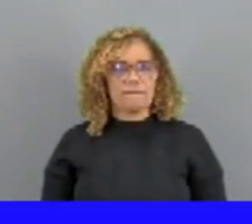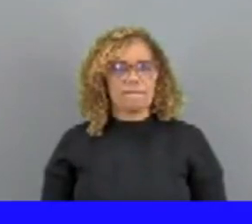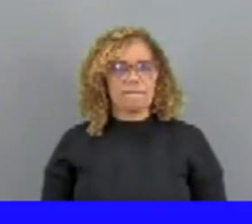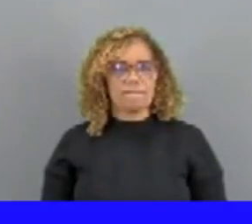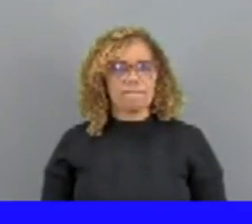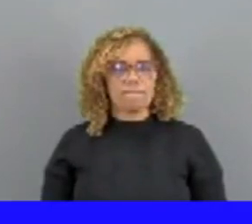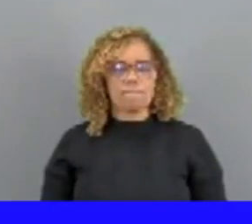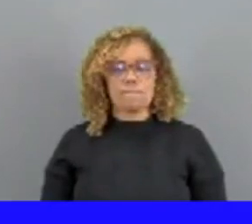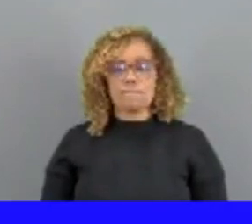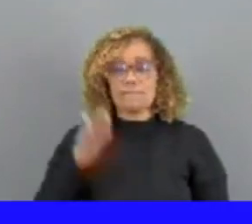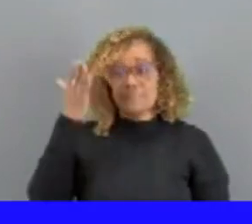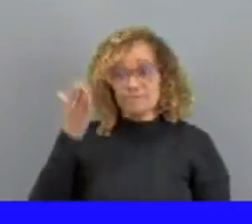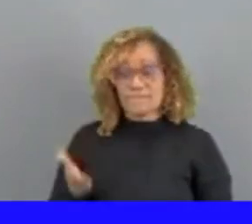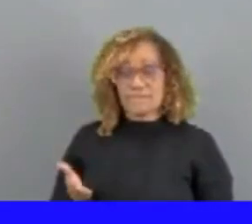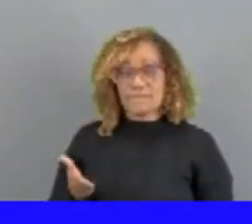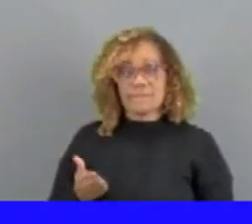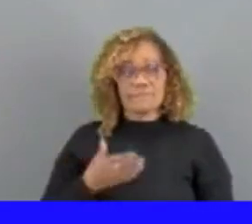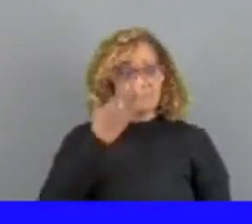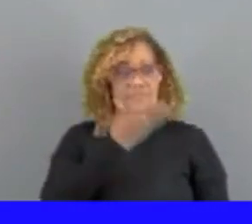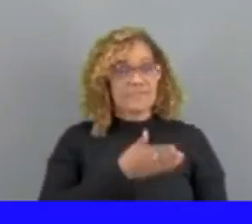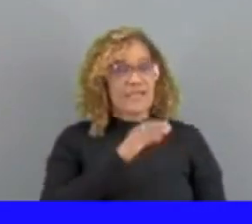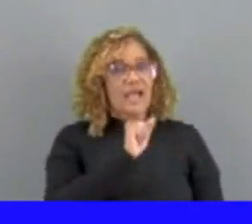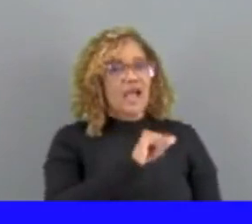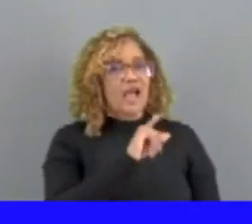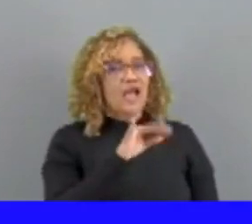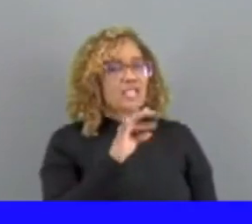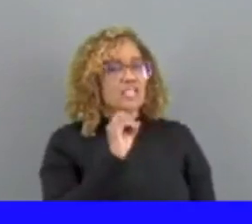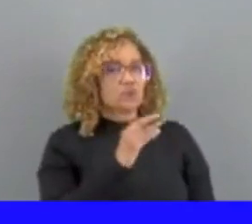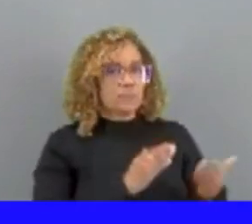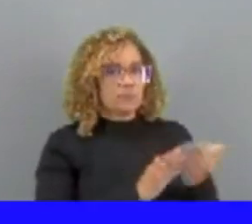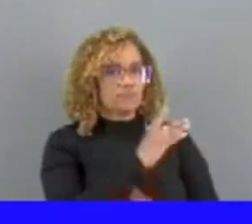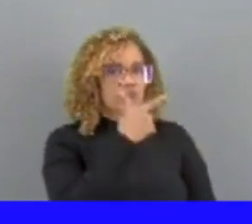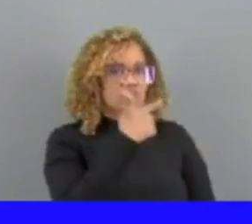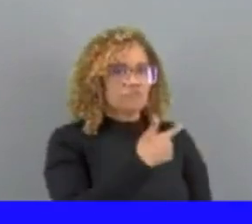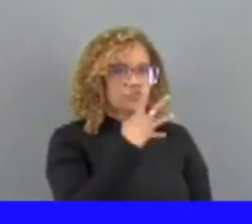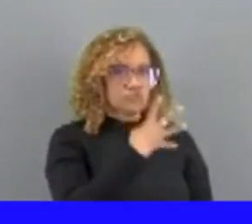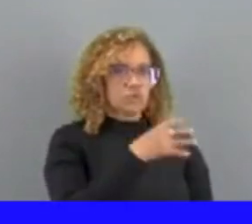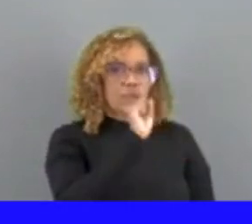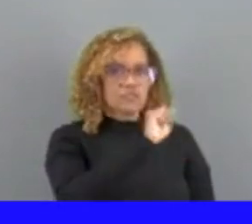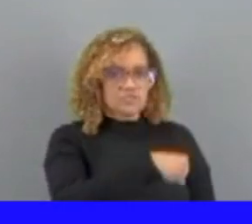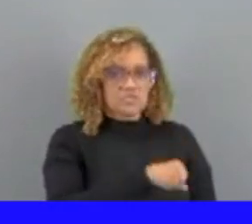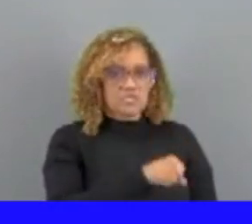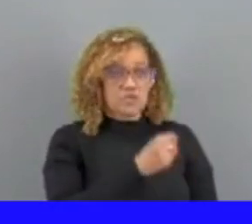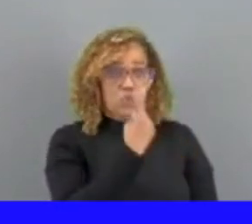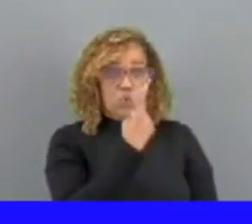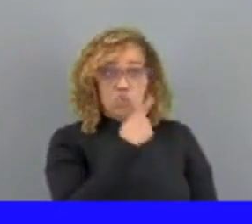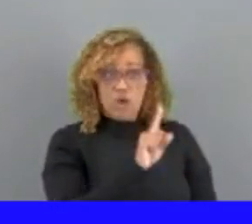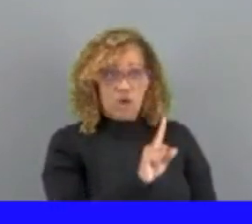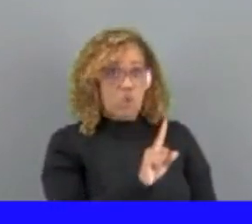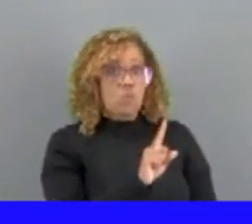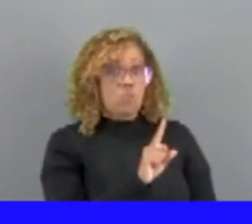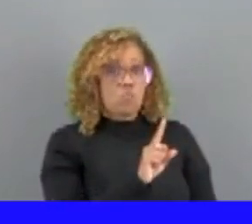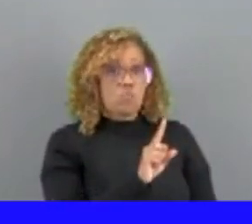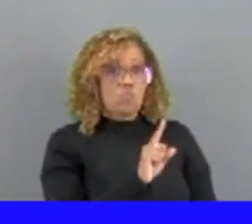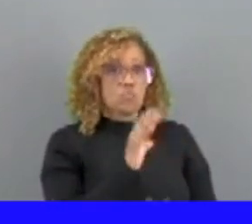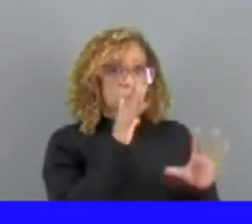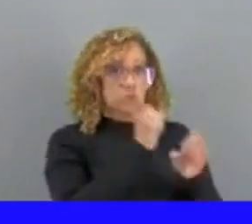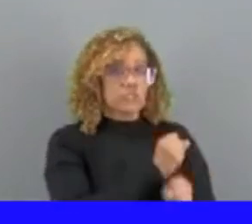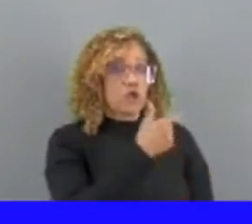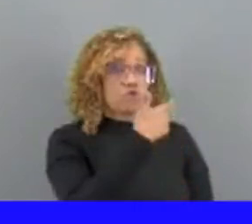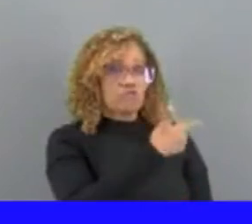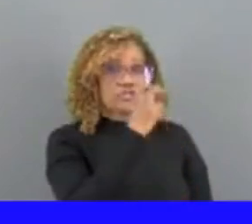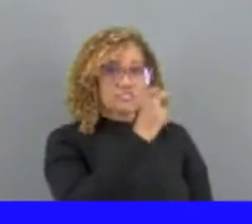Senhor Ailton, aprovado com 24 votos sim, um não, total